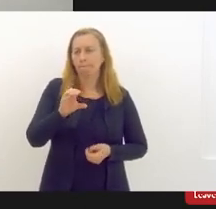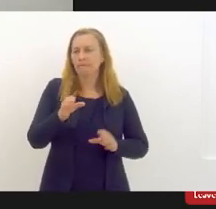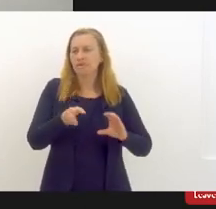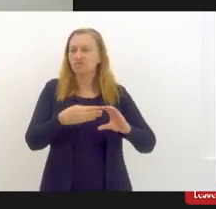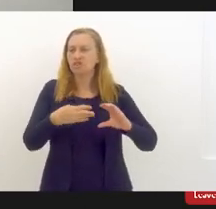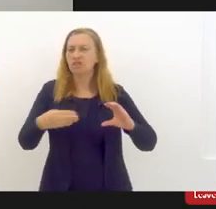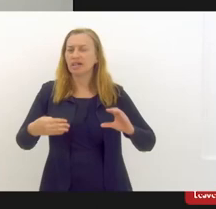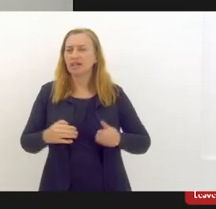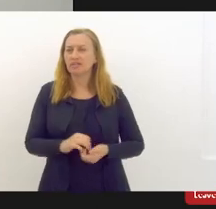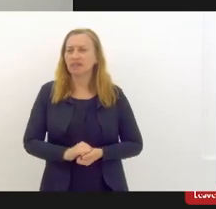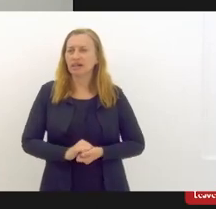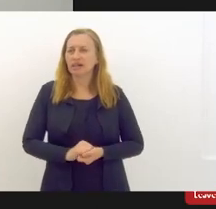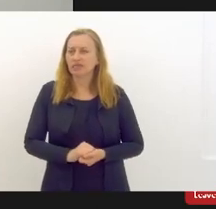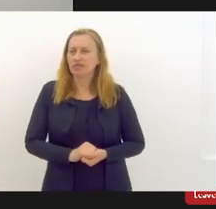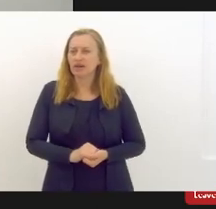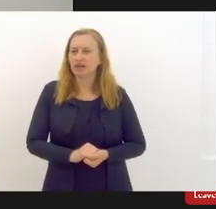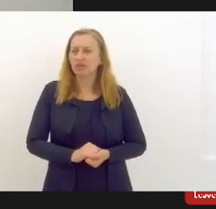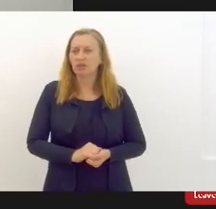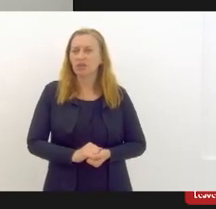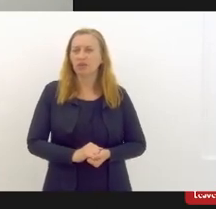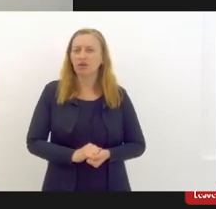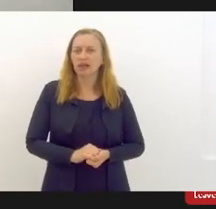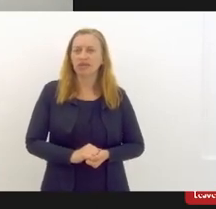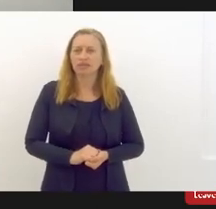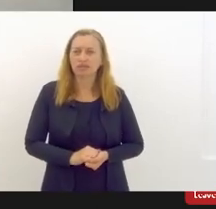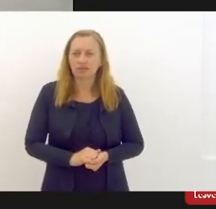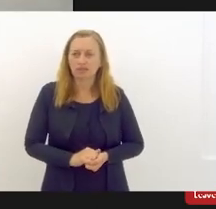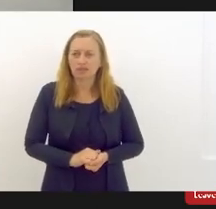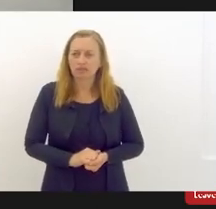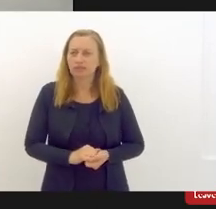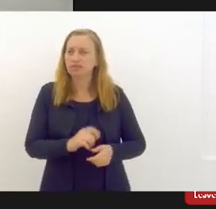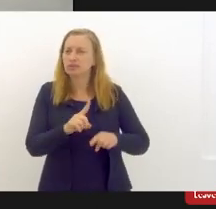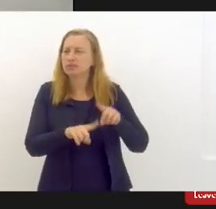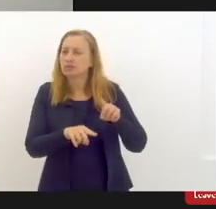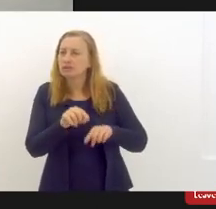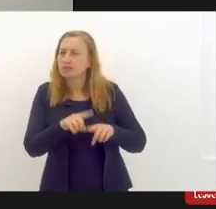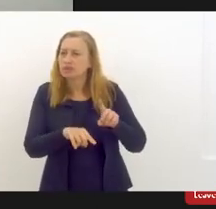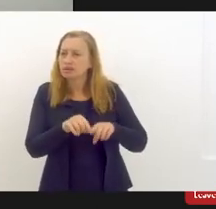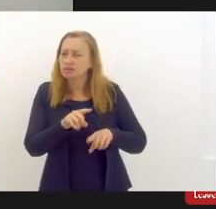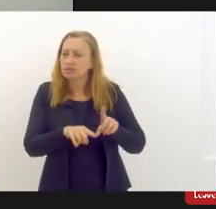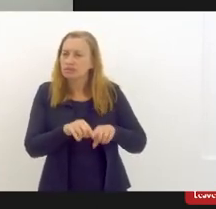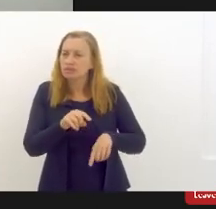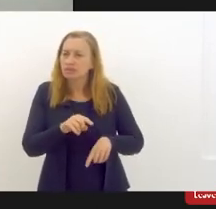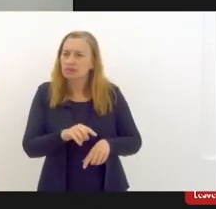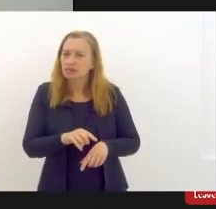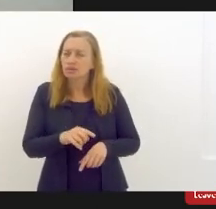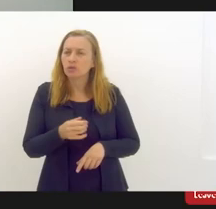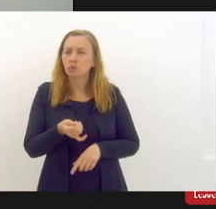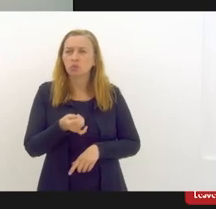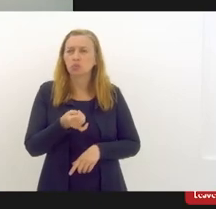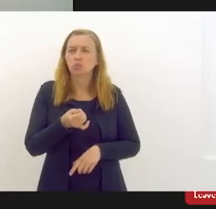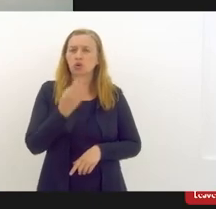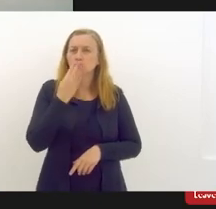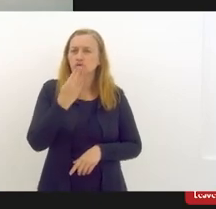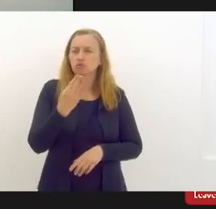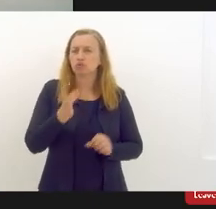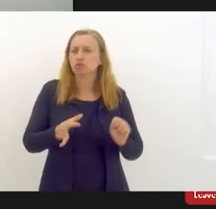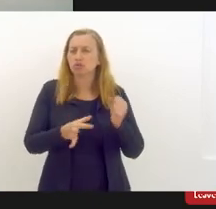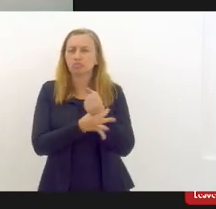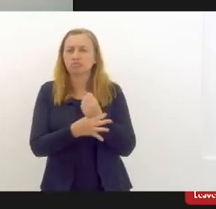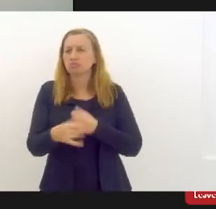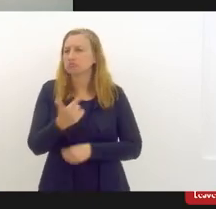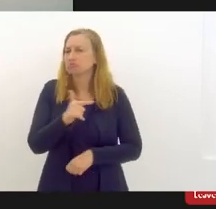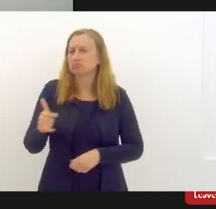50 CEPs. Reformas e aquisição de equipamentos, e não dão nenhum tipo de segurança para que